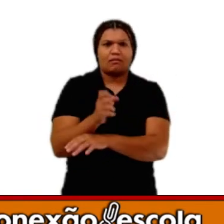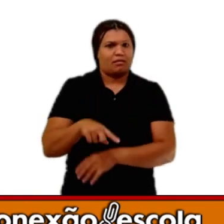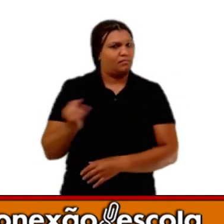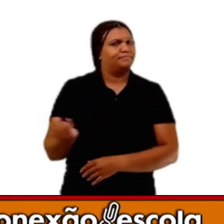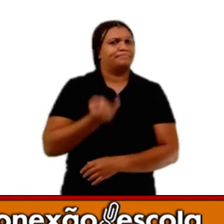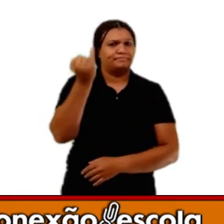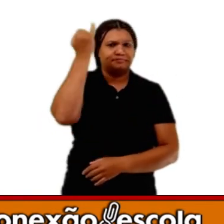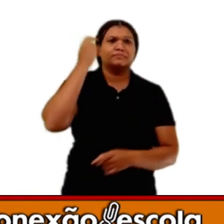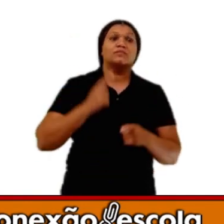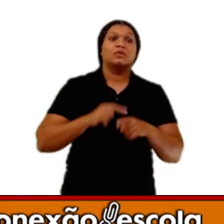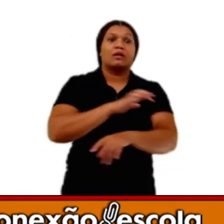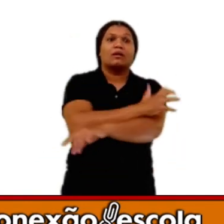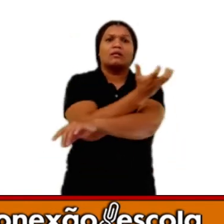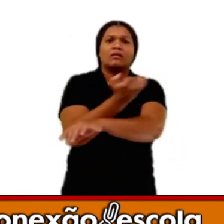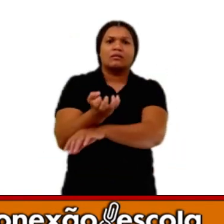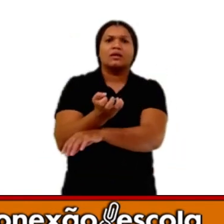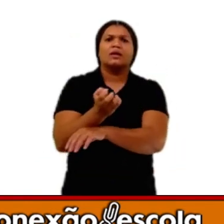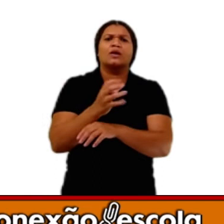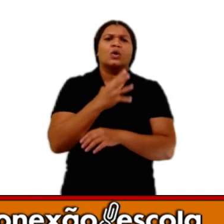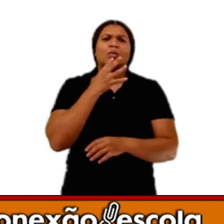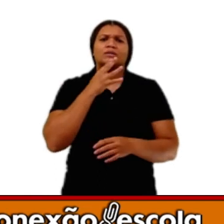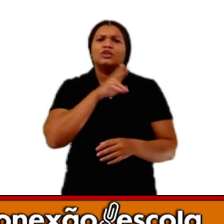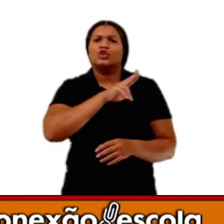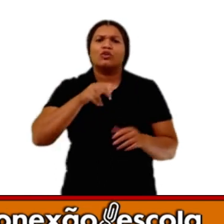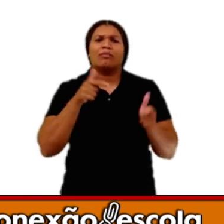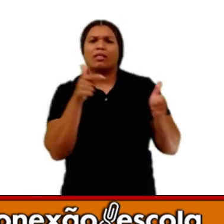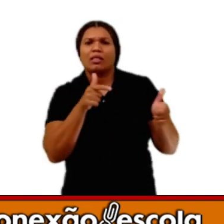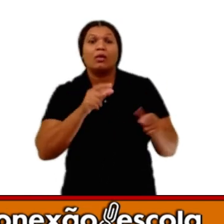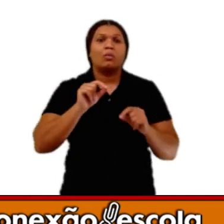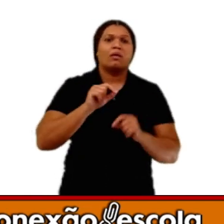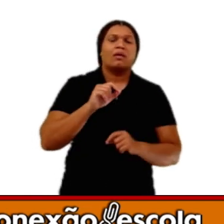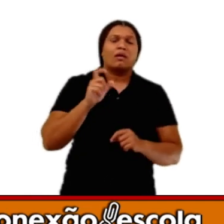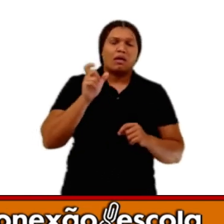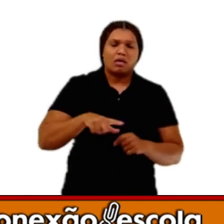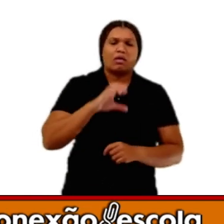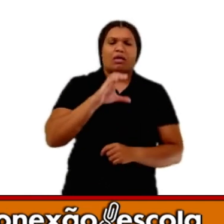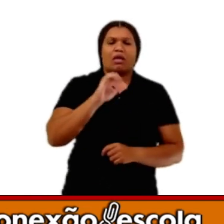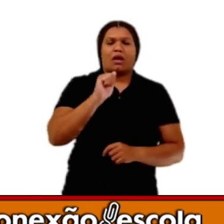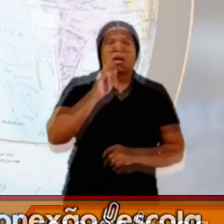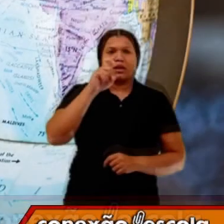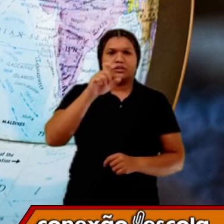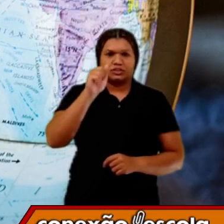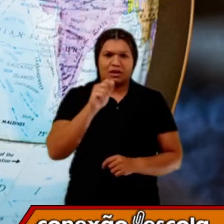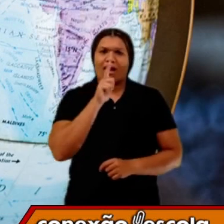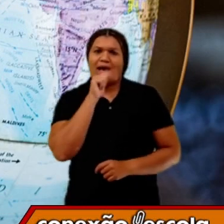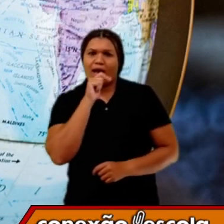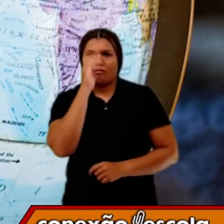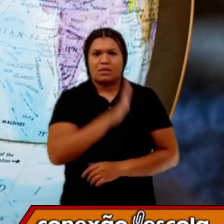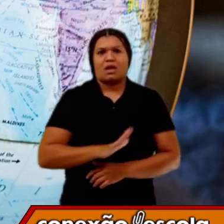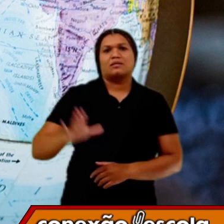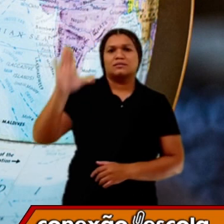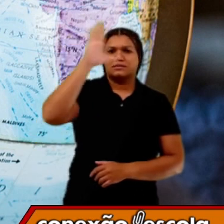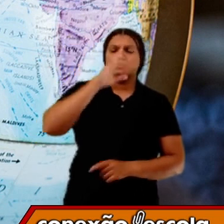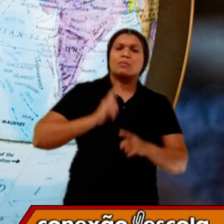é conhecido como caixa d'água do Brasil. Ele vai abrigar a nascente de diversos rios que compõem